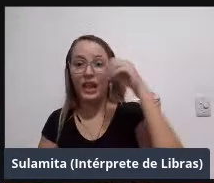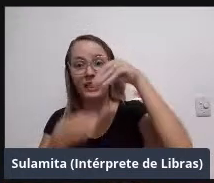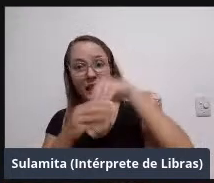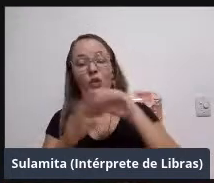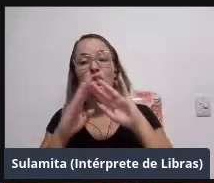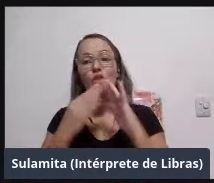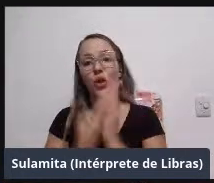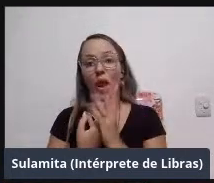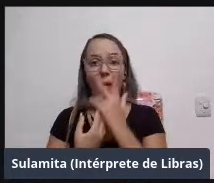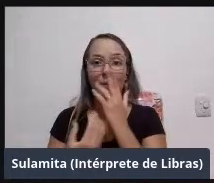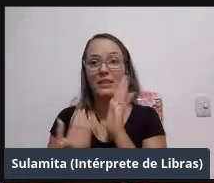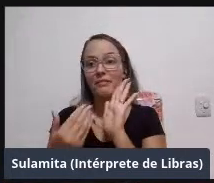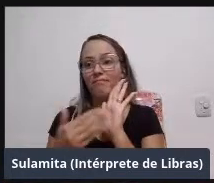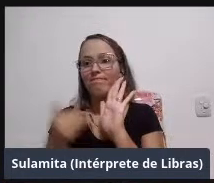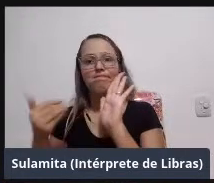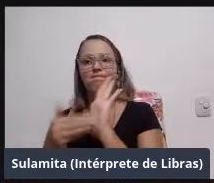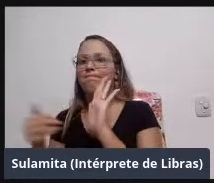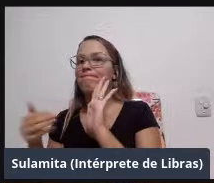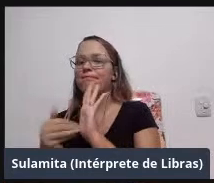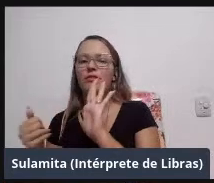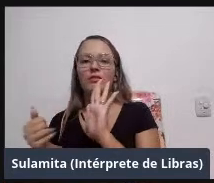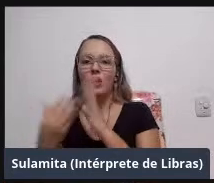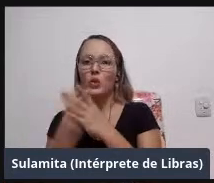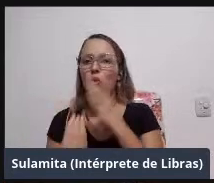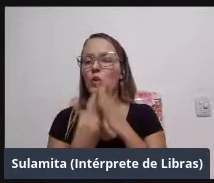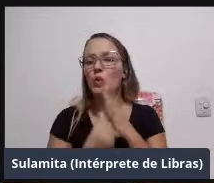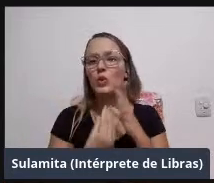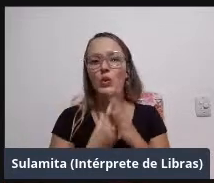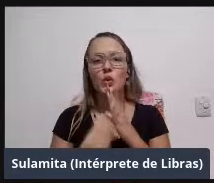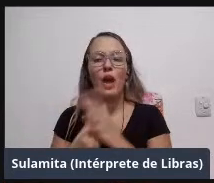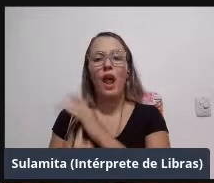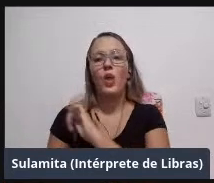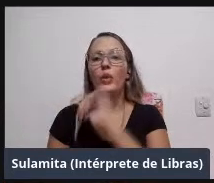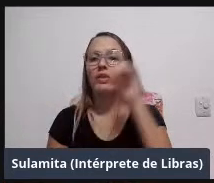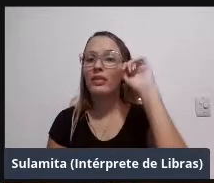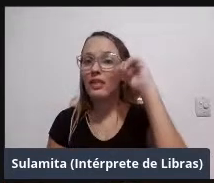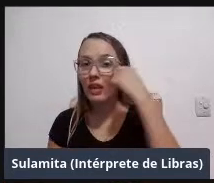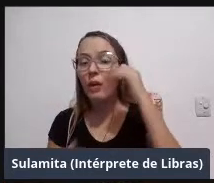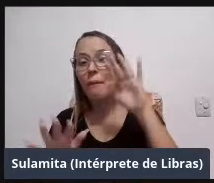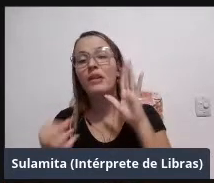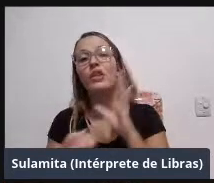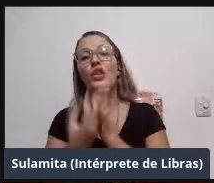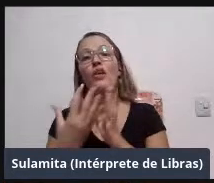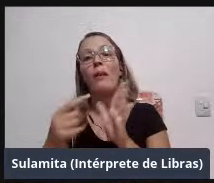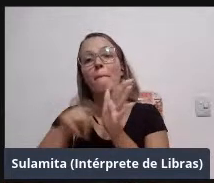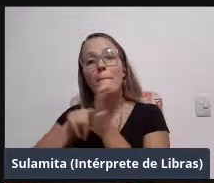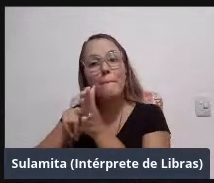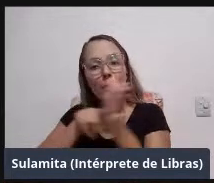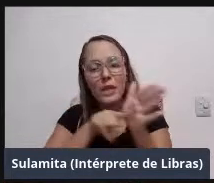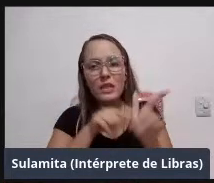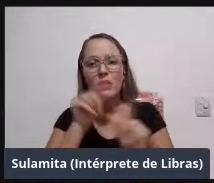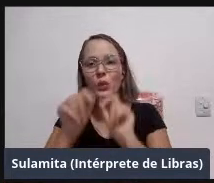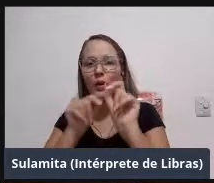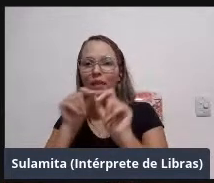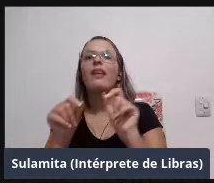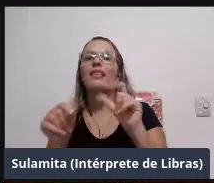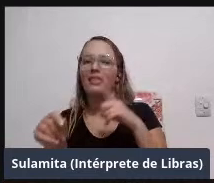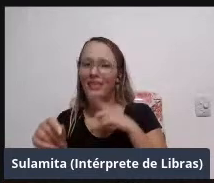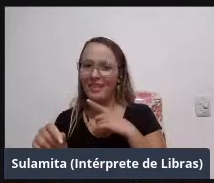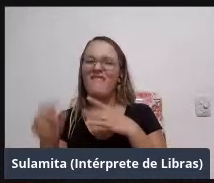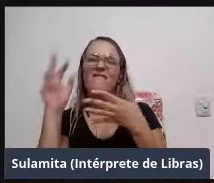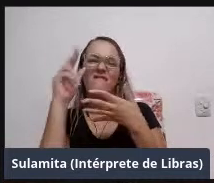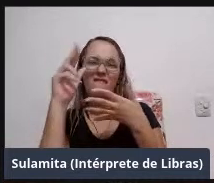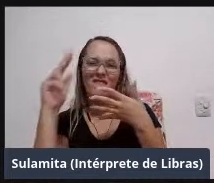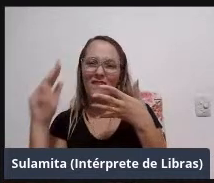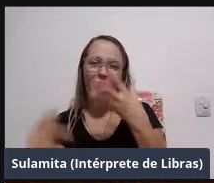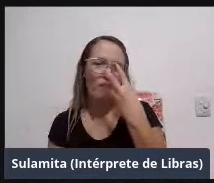das professoras negras, o sumiço dos alunos e alunas, e as novas pesquisas vão mostrando como uma série maravilhosa de